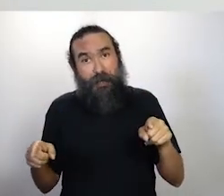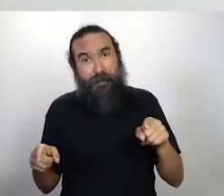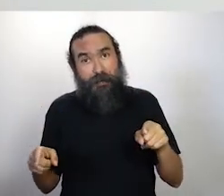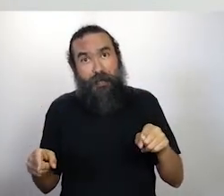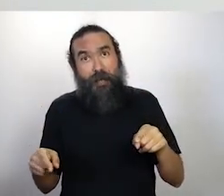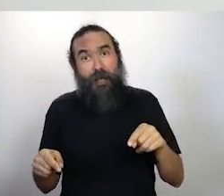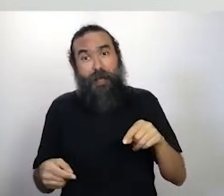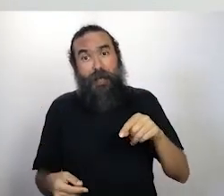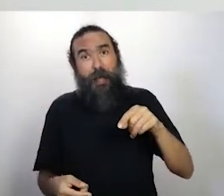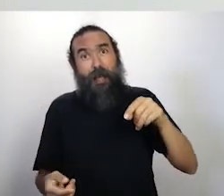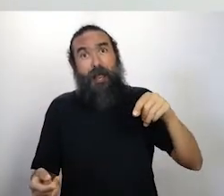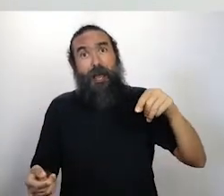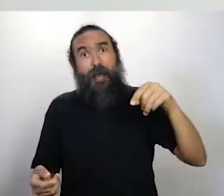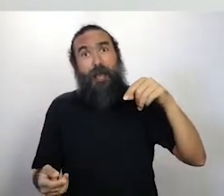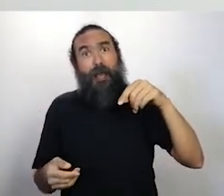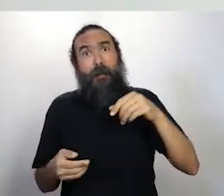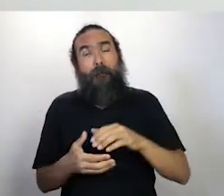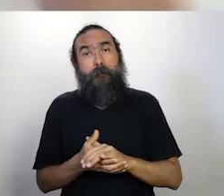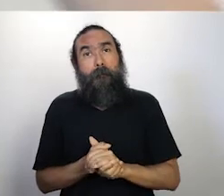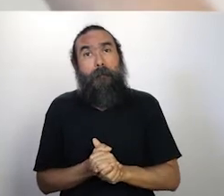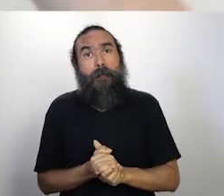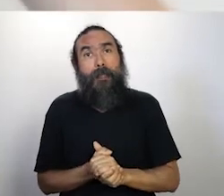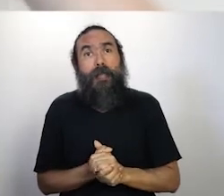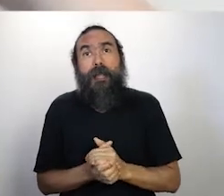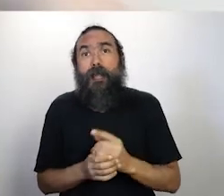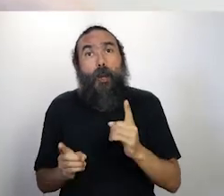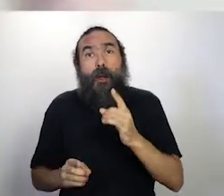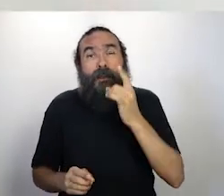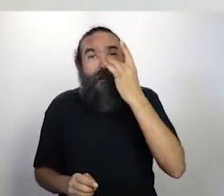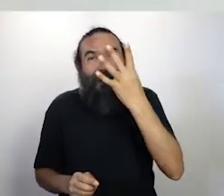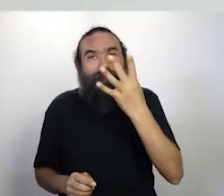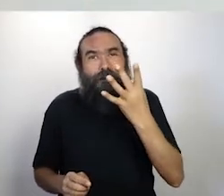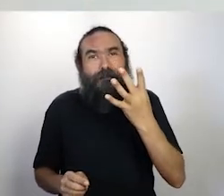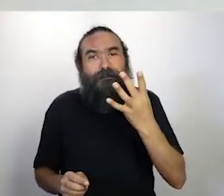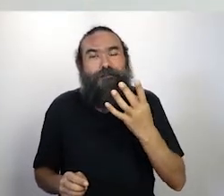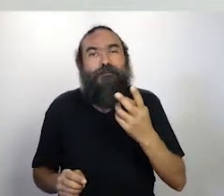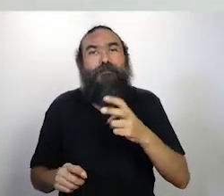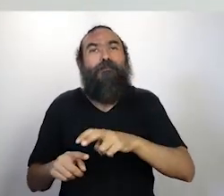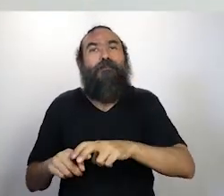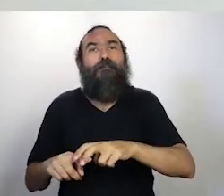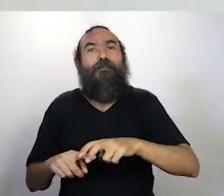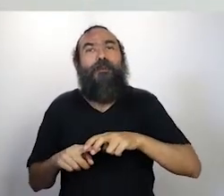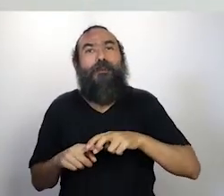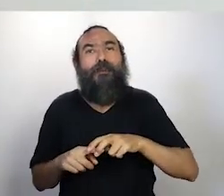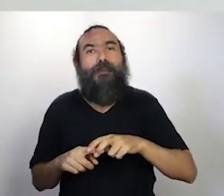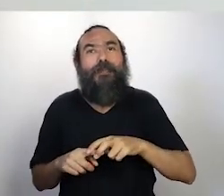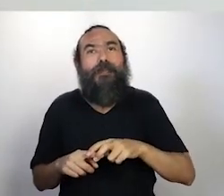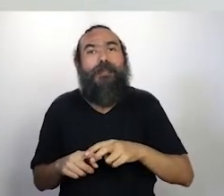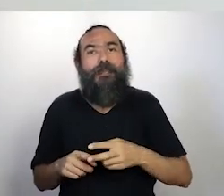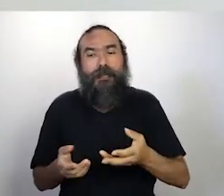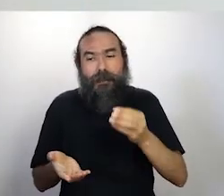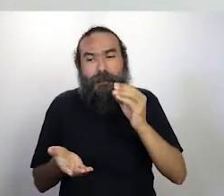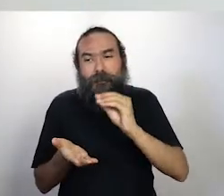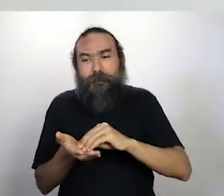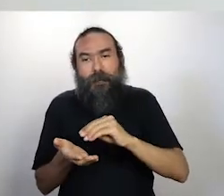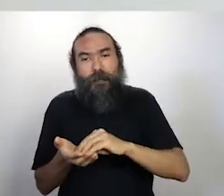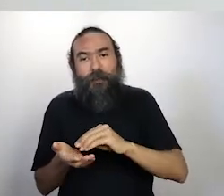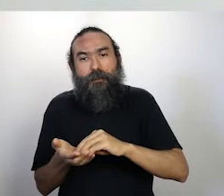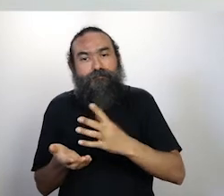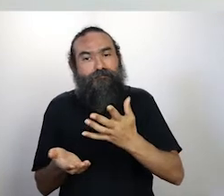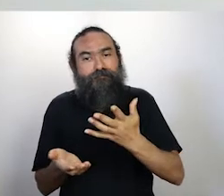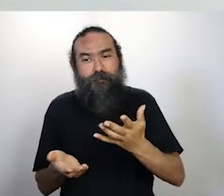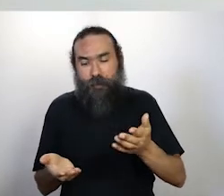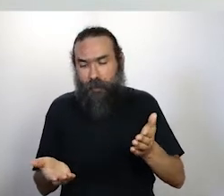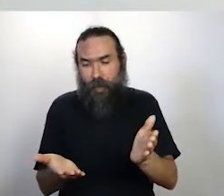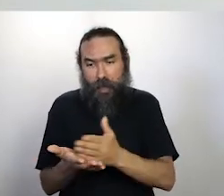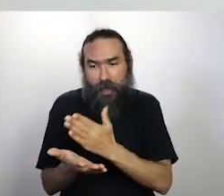que muitas, né, por conta de não ter, né, materiais didáticos, acaba